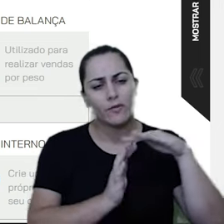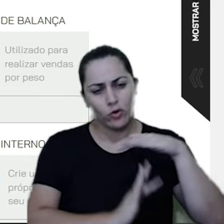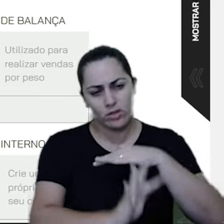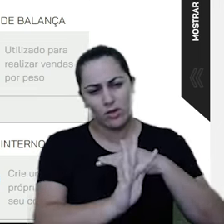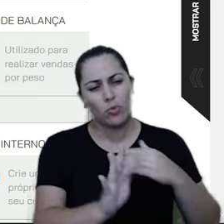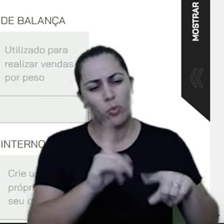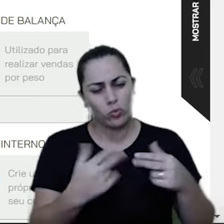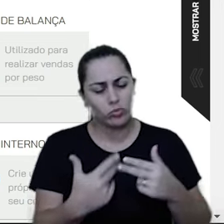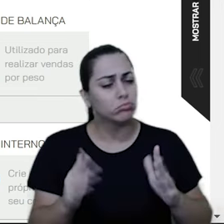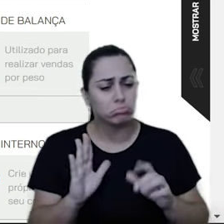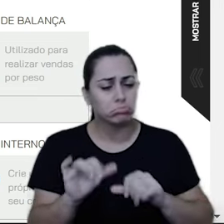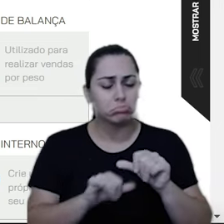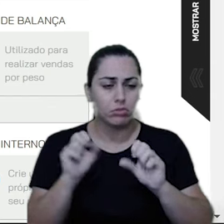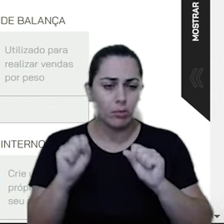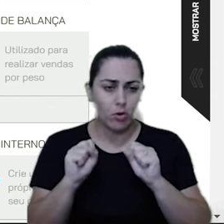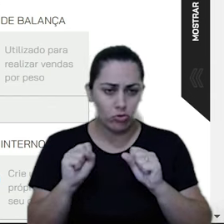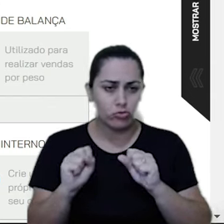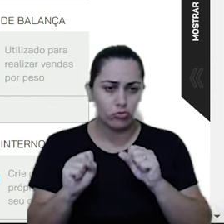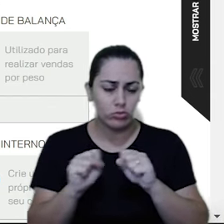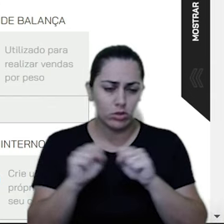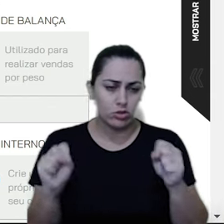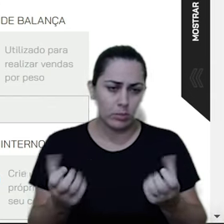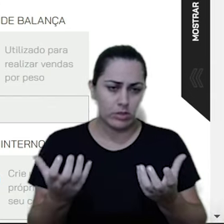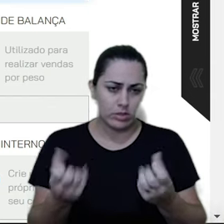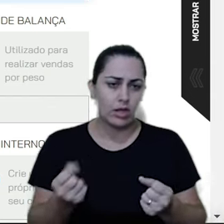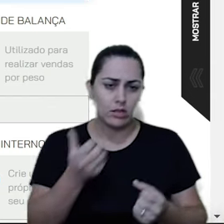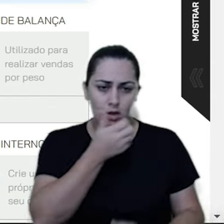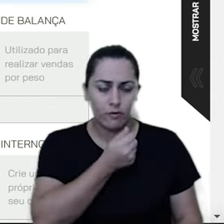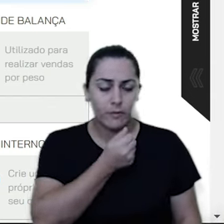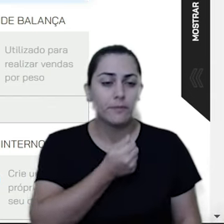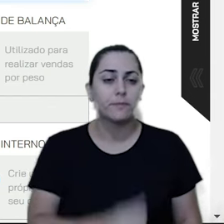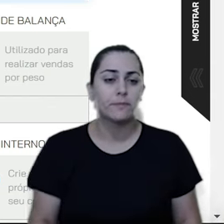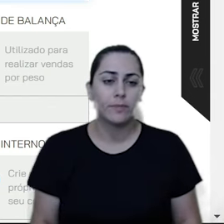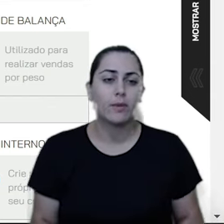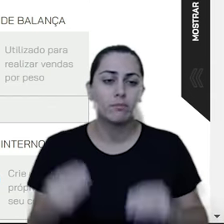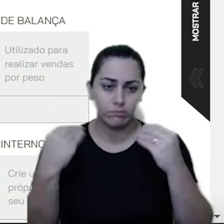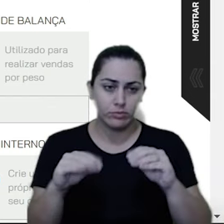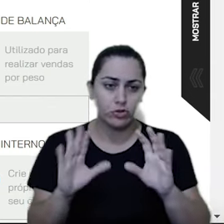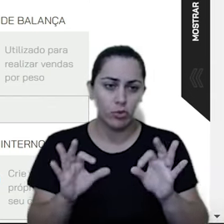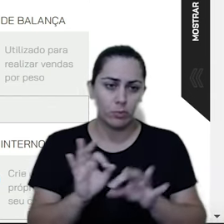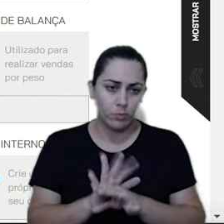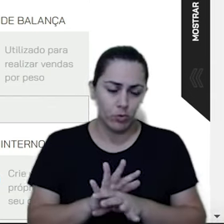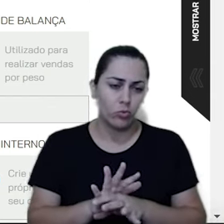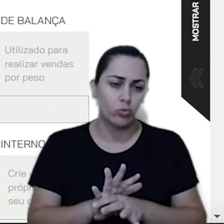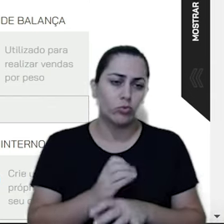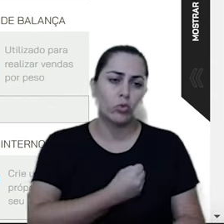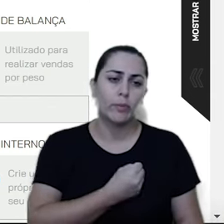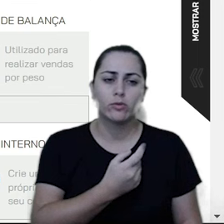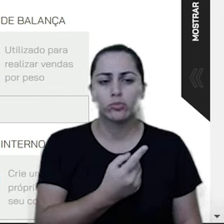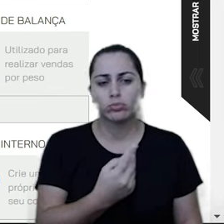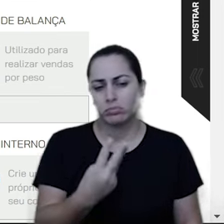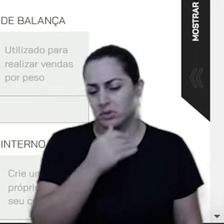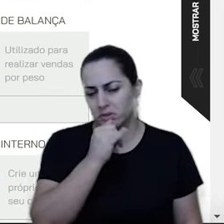fornecedora Ok pode fazer alteração o sistema salva né a descrição já vi aqui preenchida então aqui o código 1